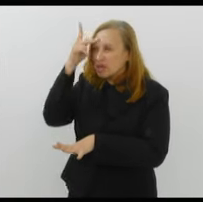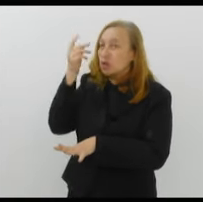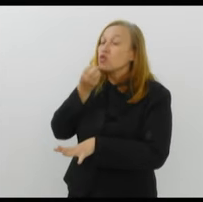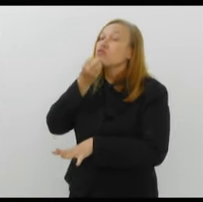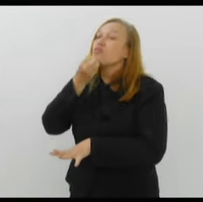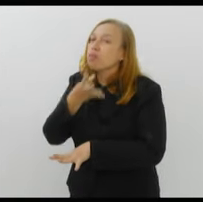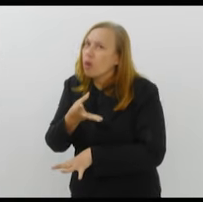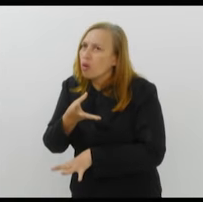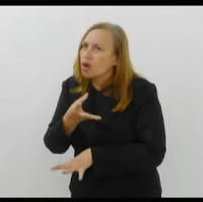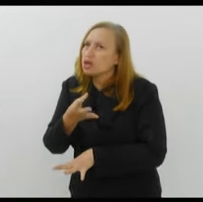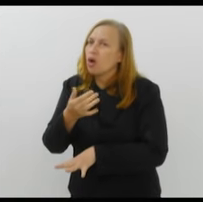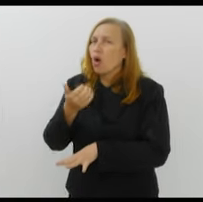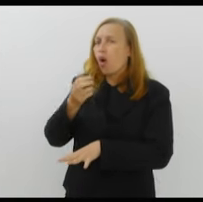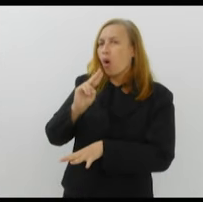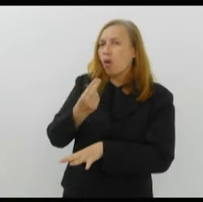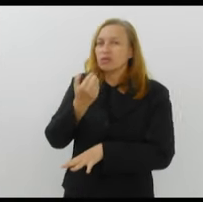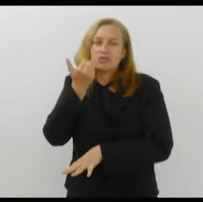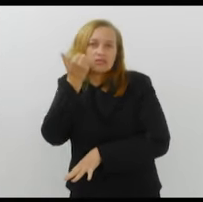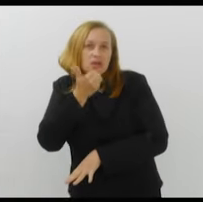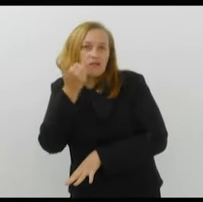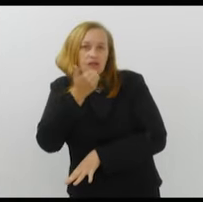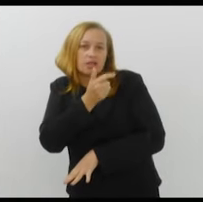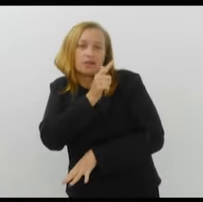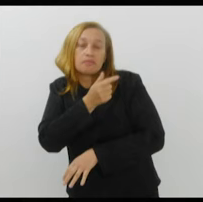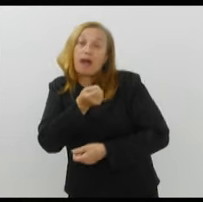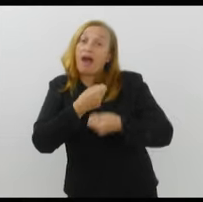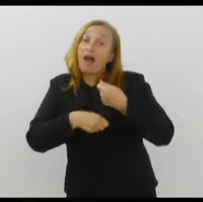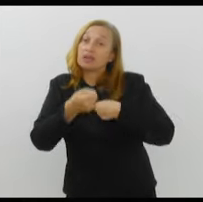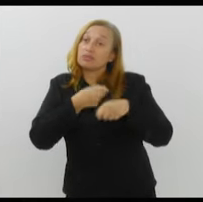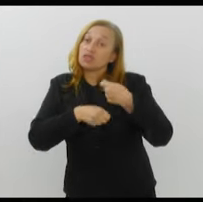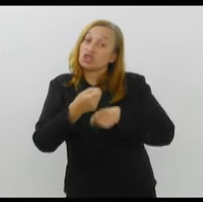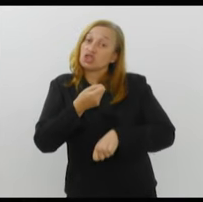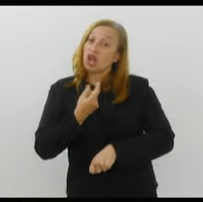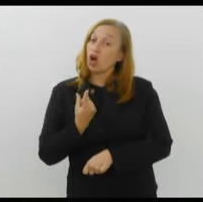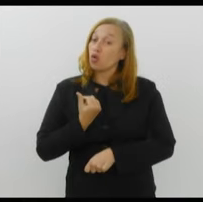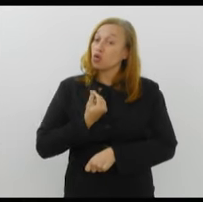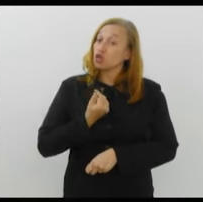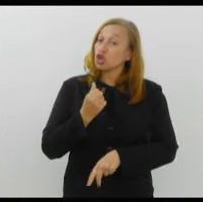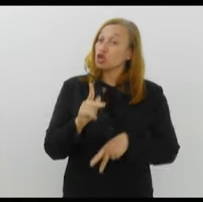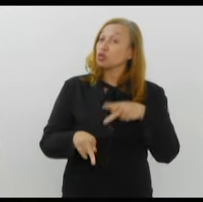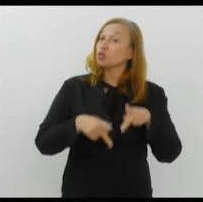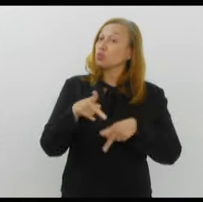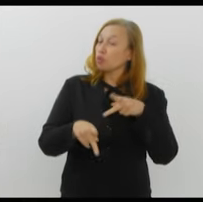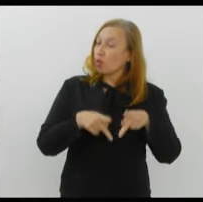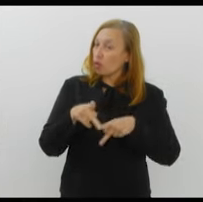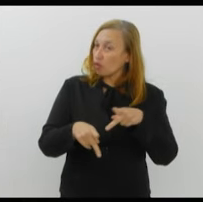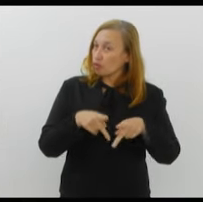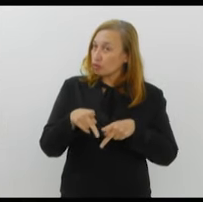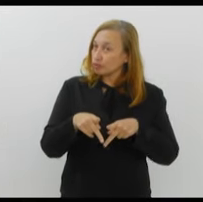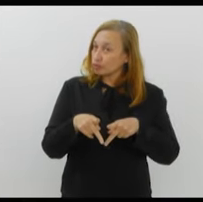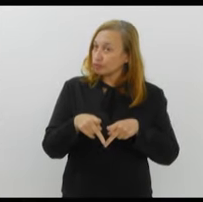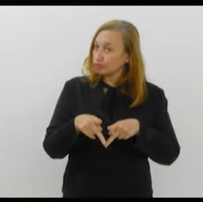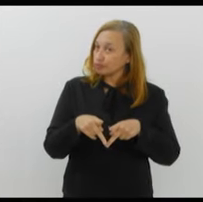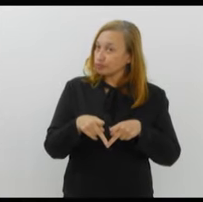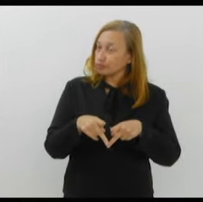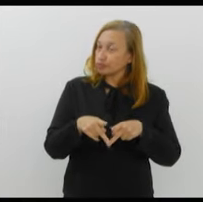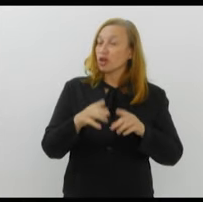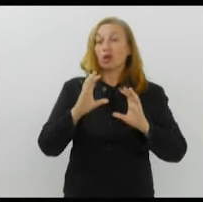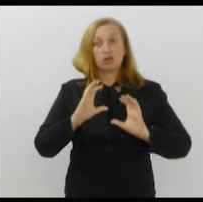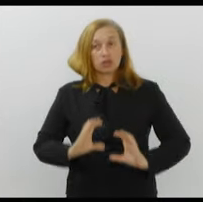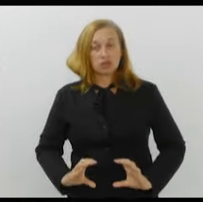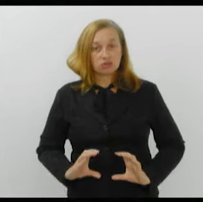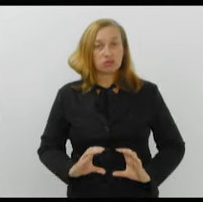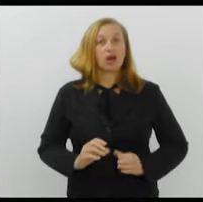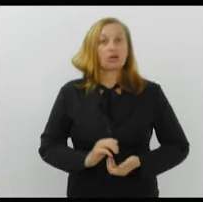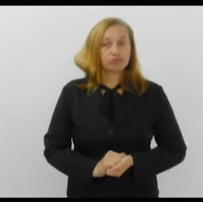mais intencionadas para gerirem o capital e os recursos absorvidos da carga tributária imposta ao cidadão e ao